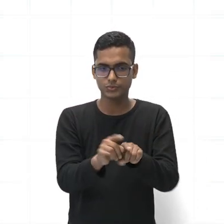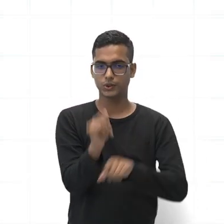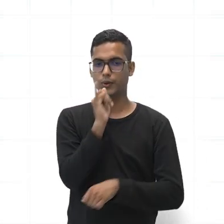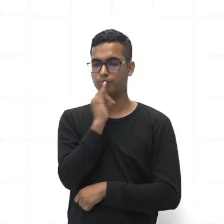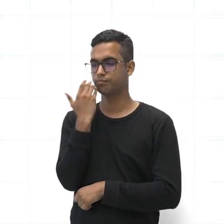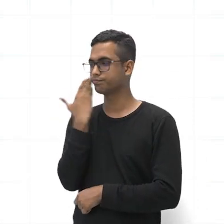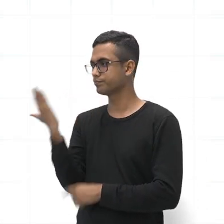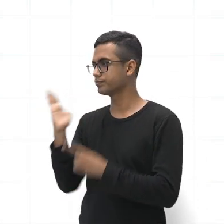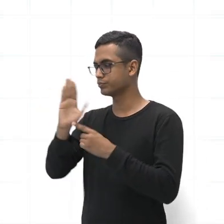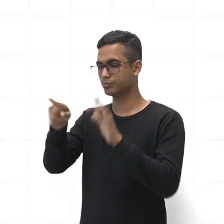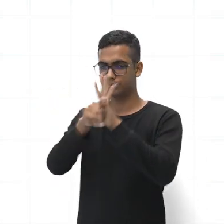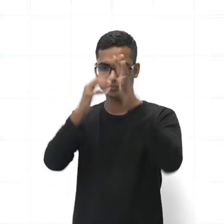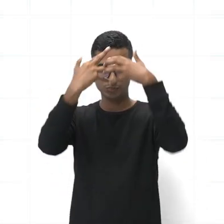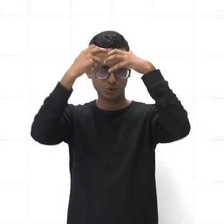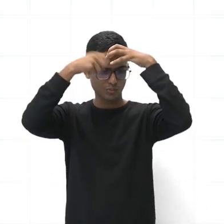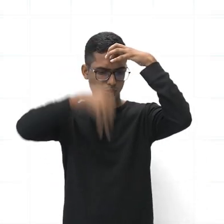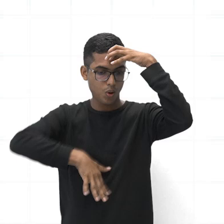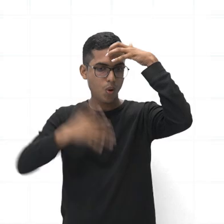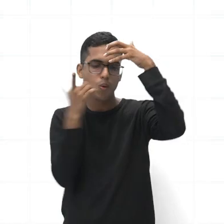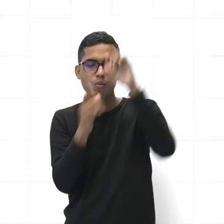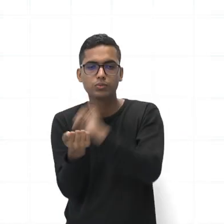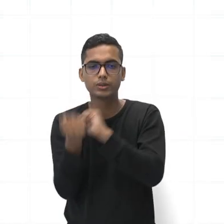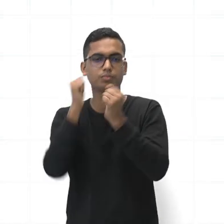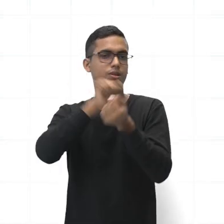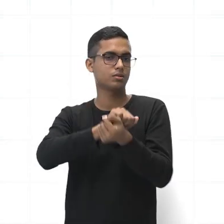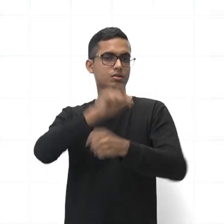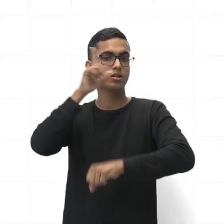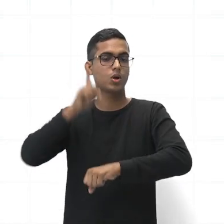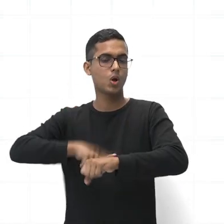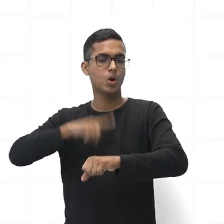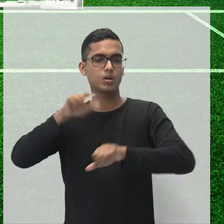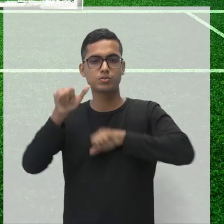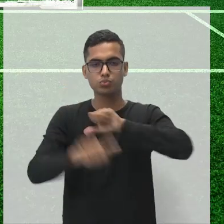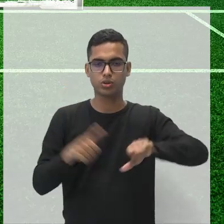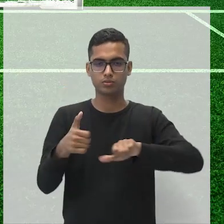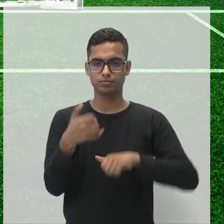do sistema nervoso de se adaptar às mudanças.